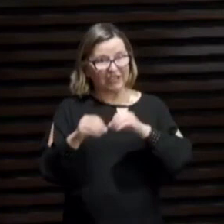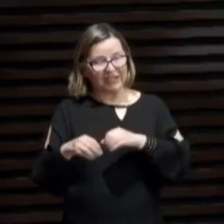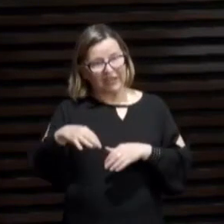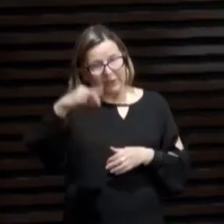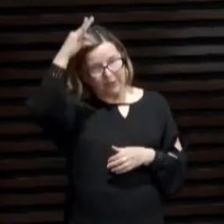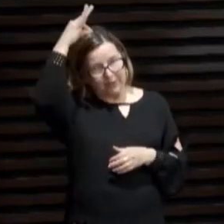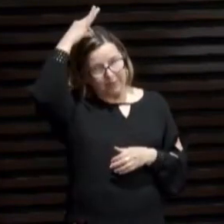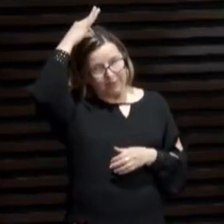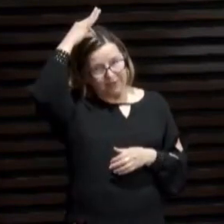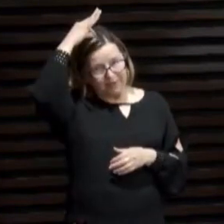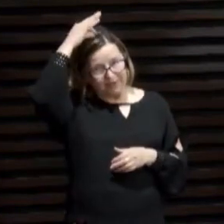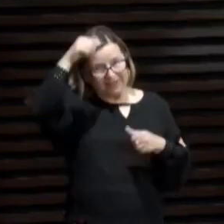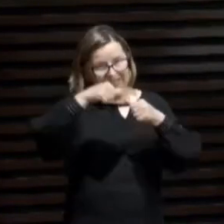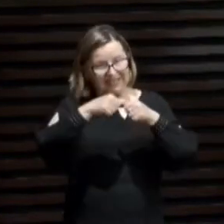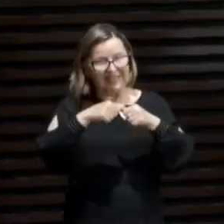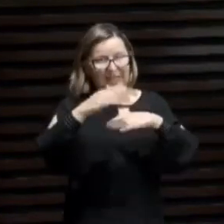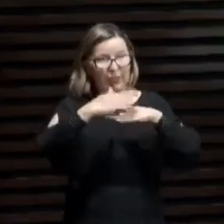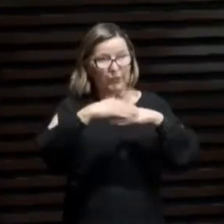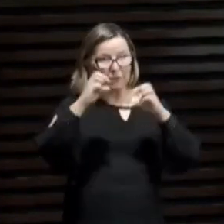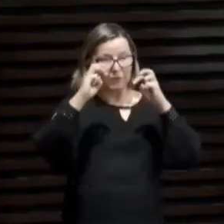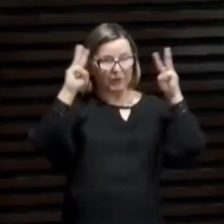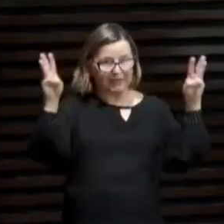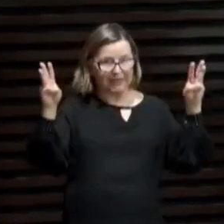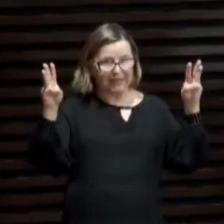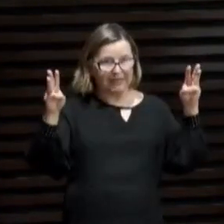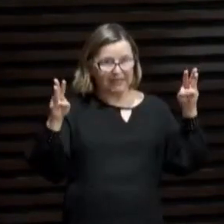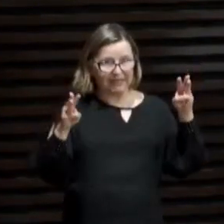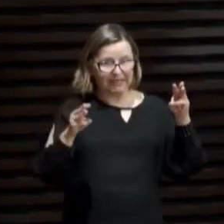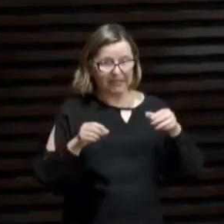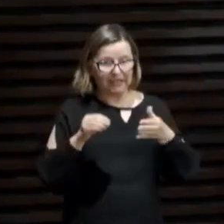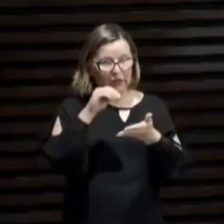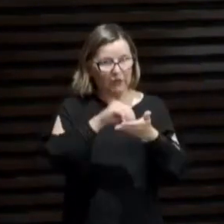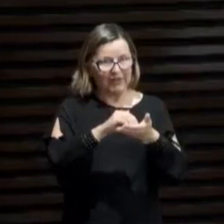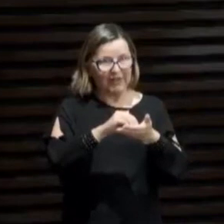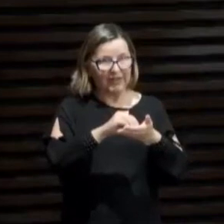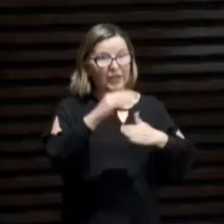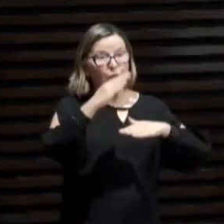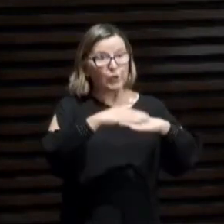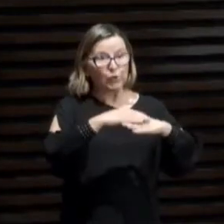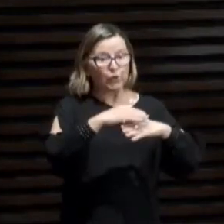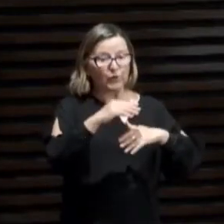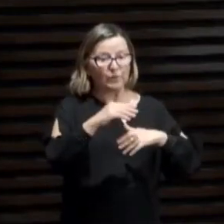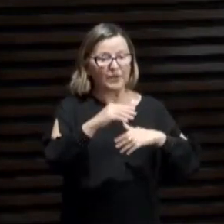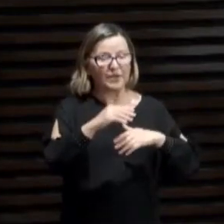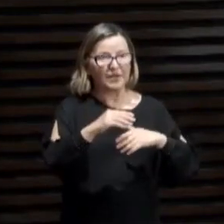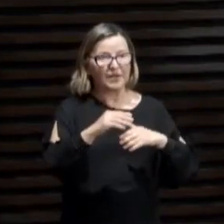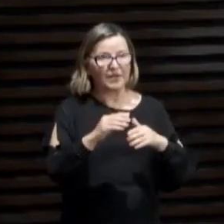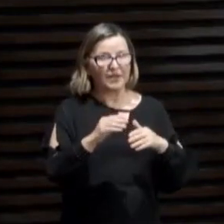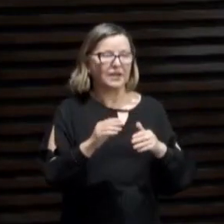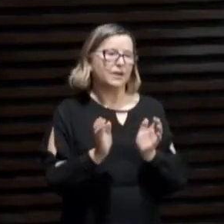porei sobre eles. Guarda isso. Ele vai tirar o espírito que estava sobre